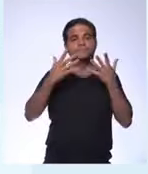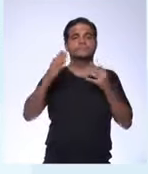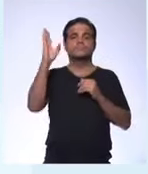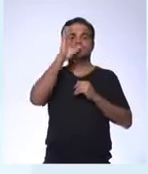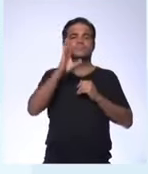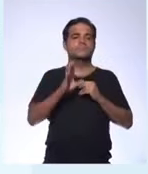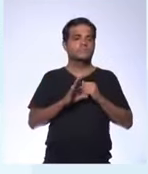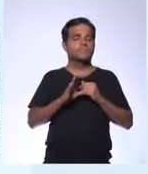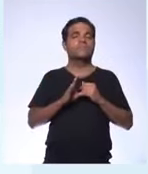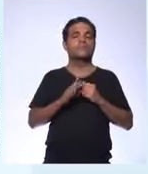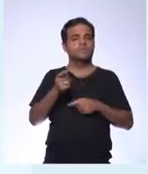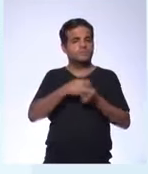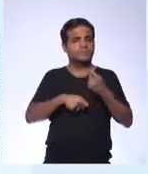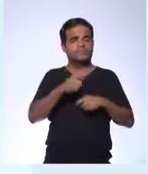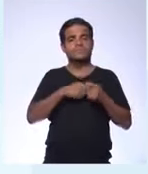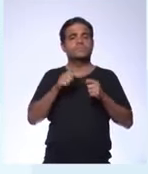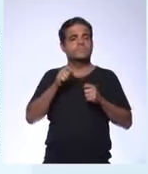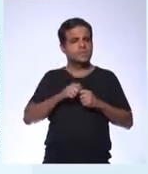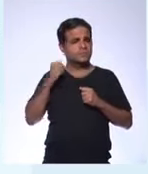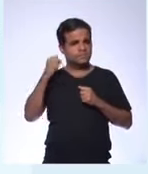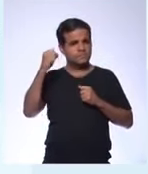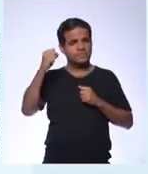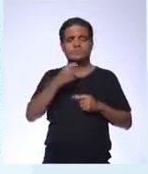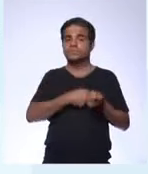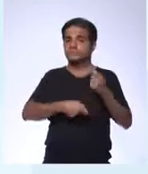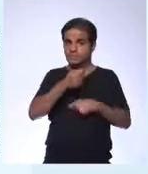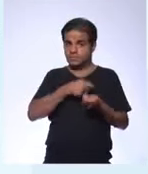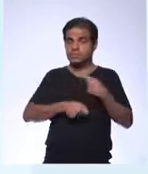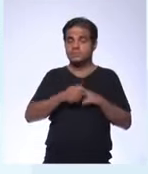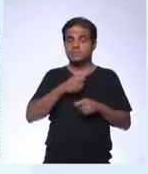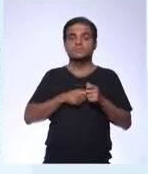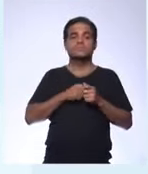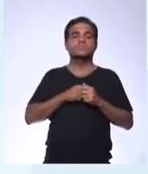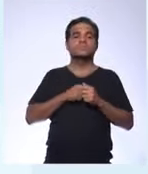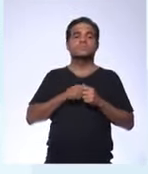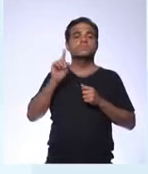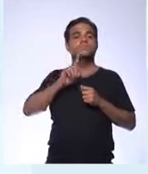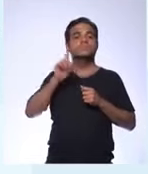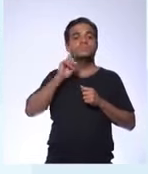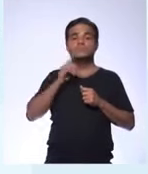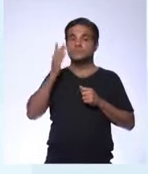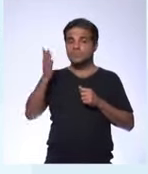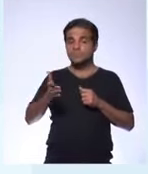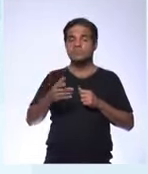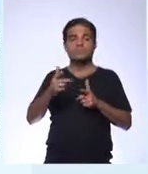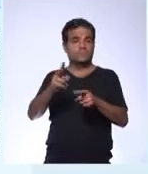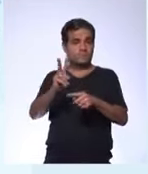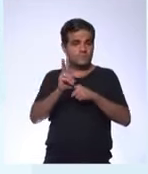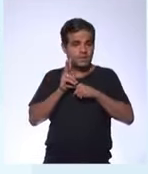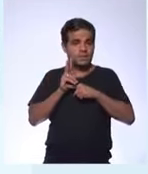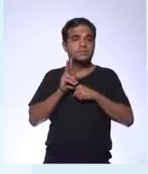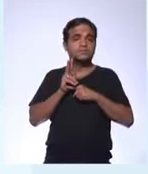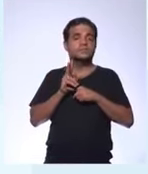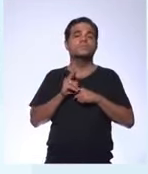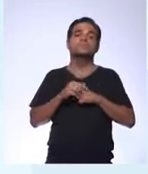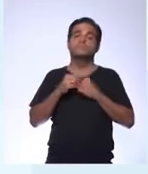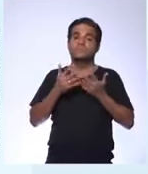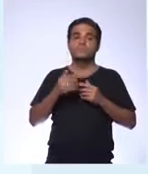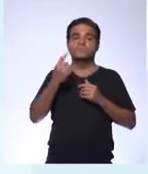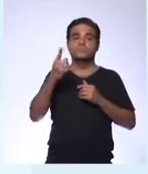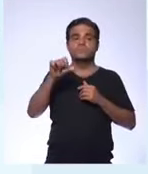brasileiro, o milagre econômico que era fortemente financiado pelos Estados Unidos, pelos empréstimos, né? Tanto que em